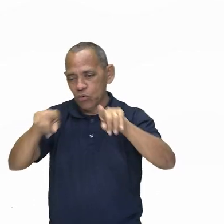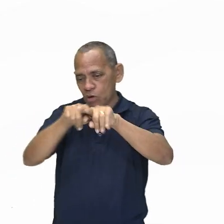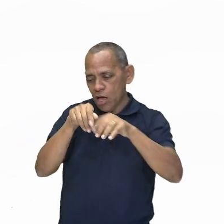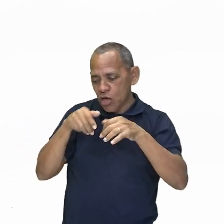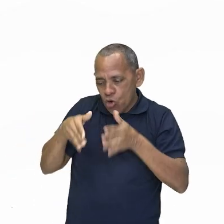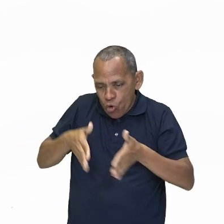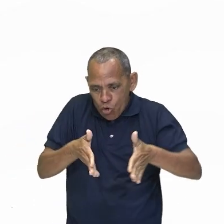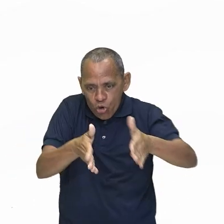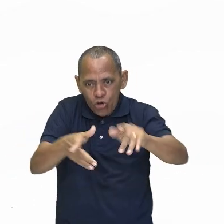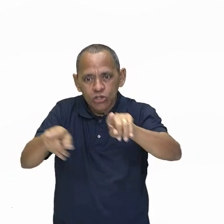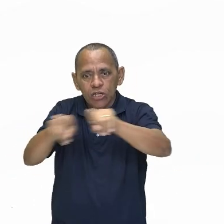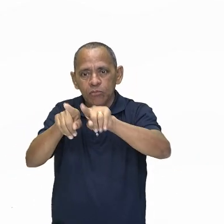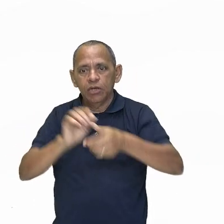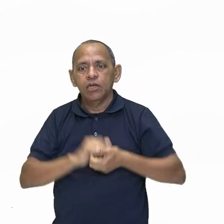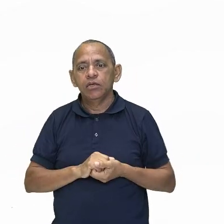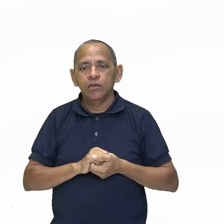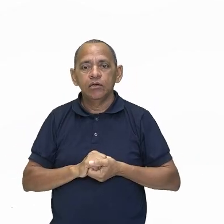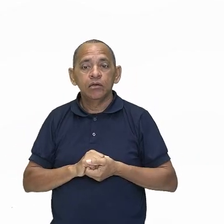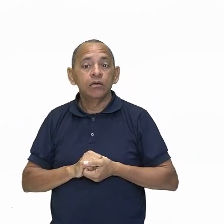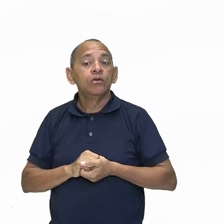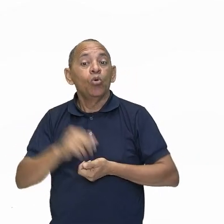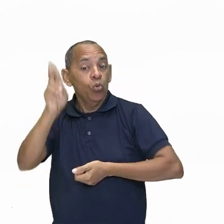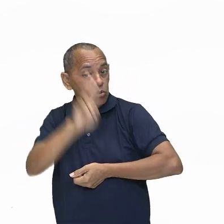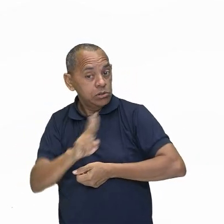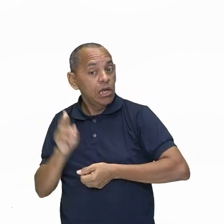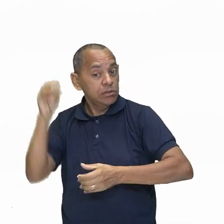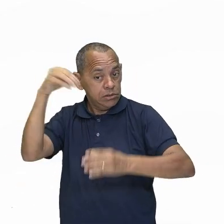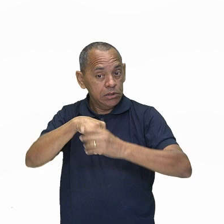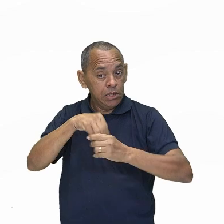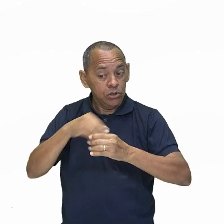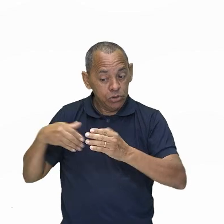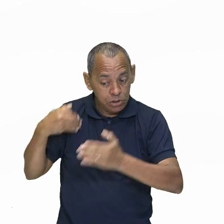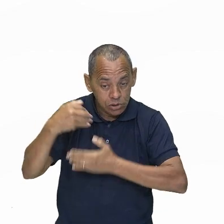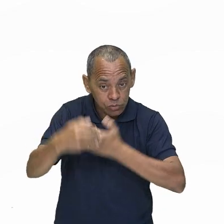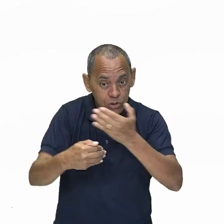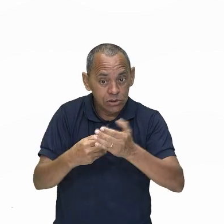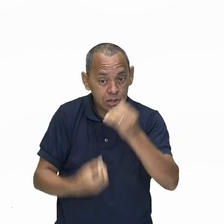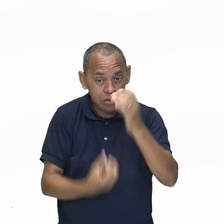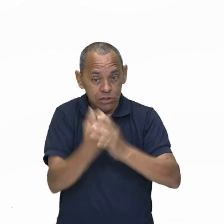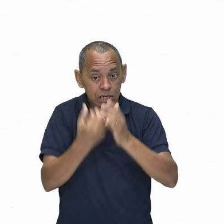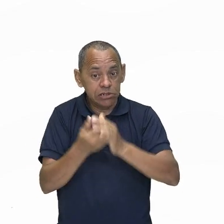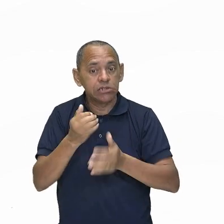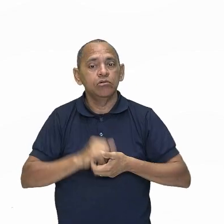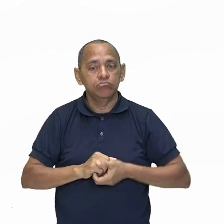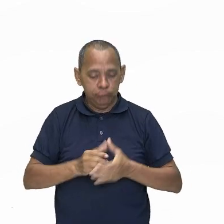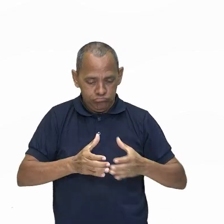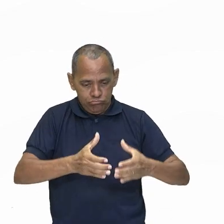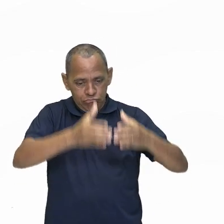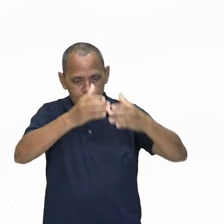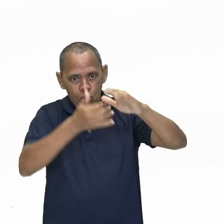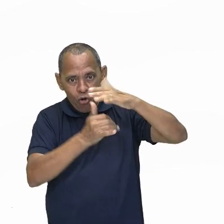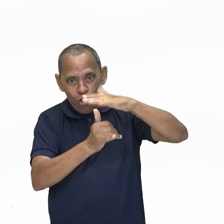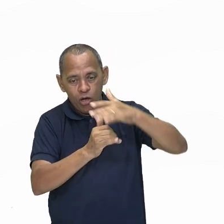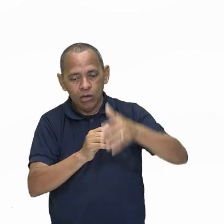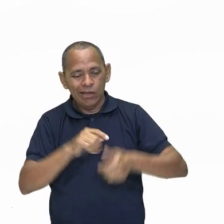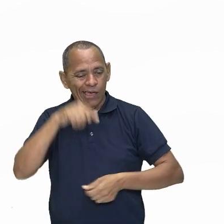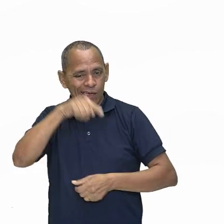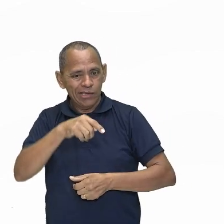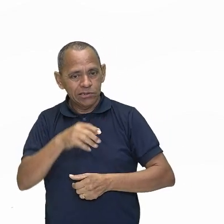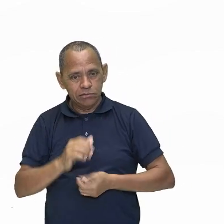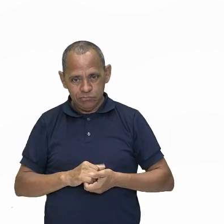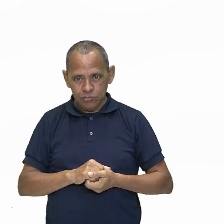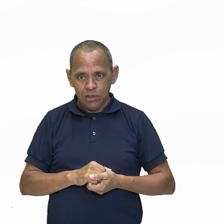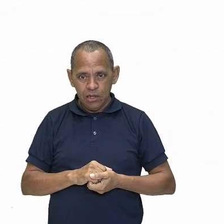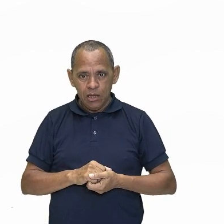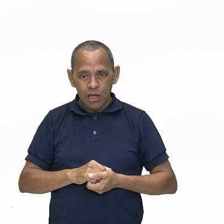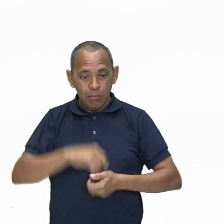da água utilizada no processo de geração de energia nas usinas. Então, a água que é usada nas caldeiras, ela não